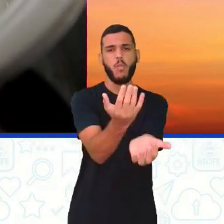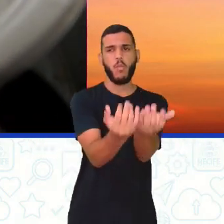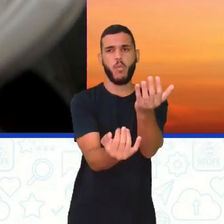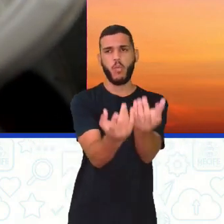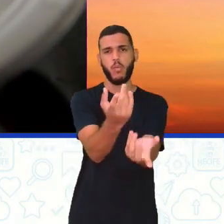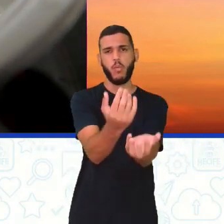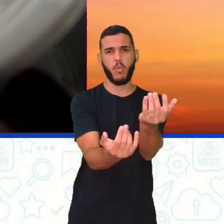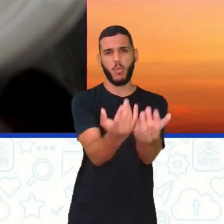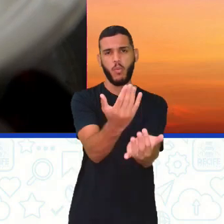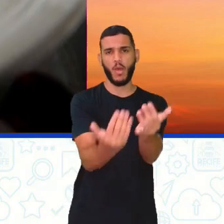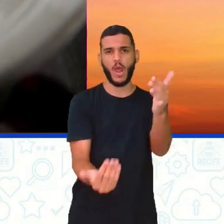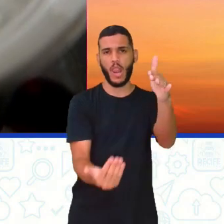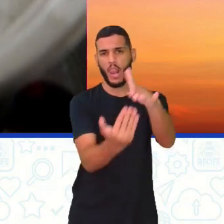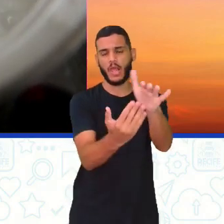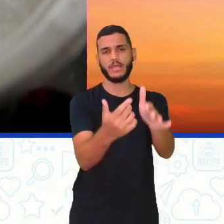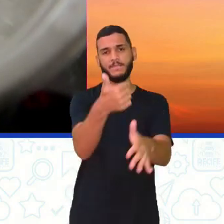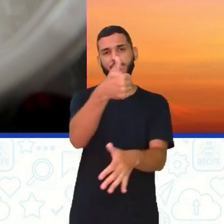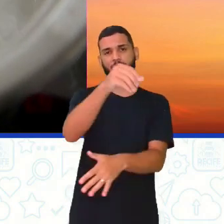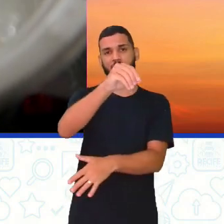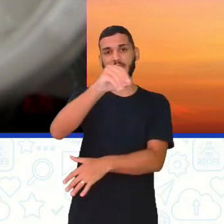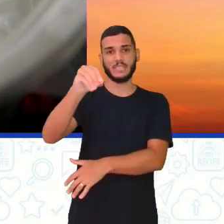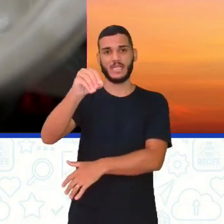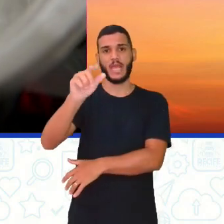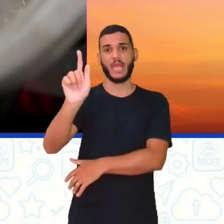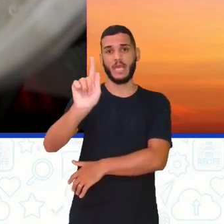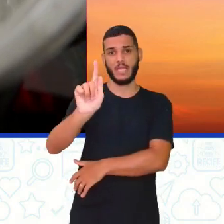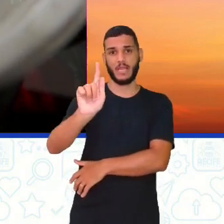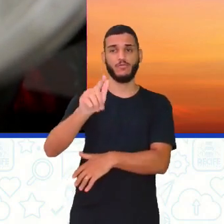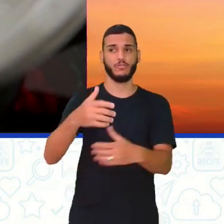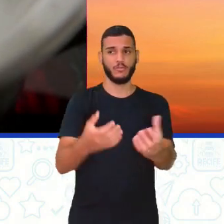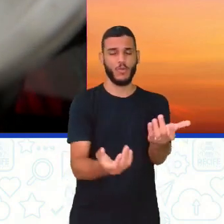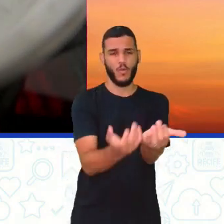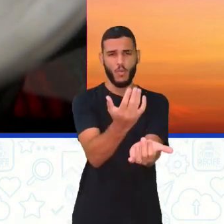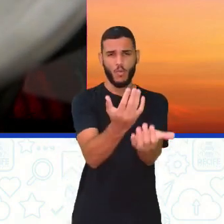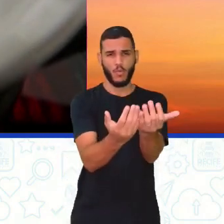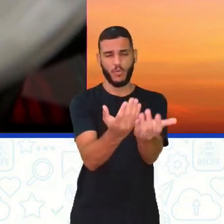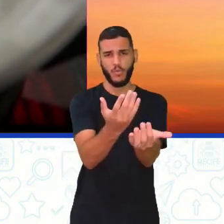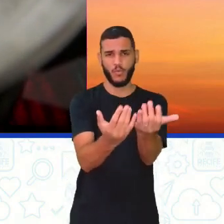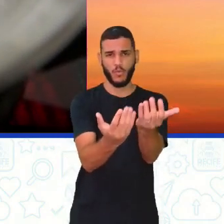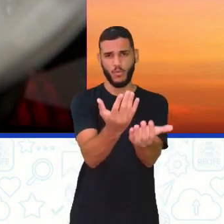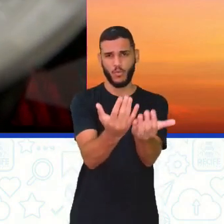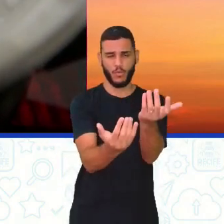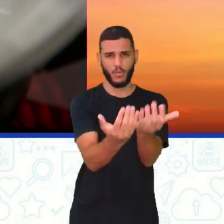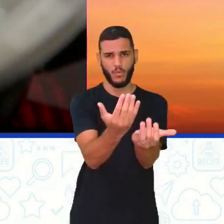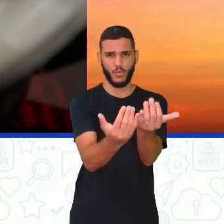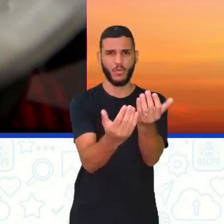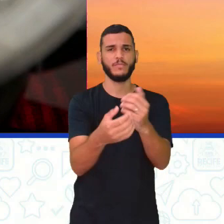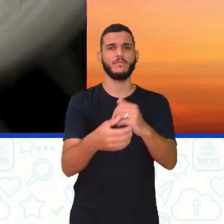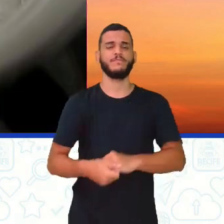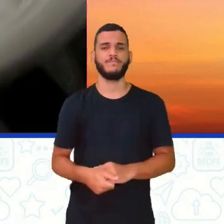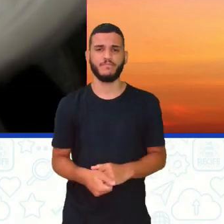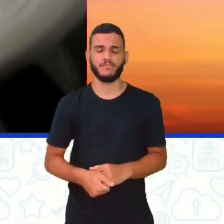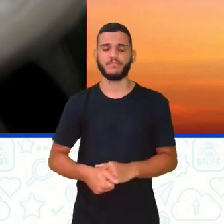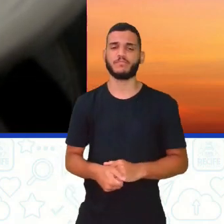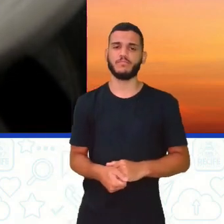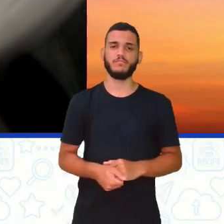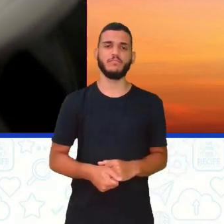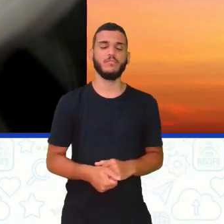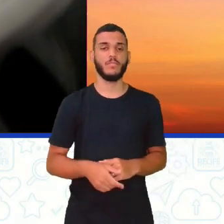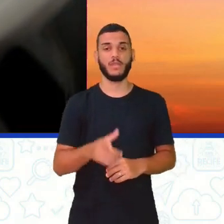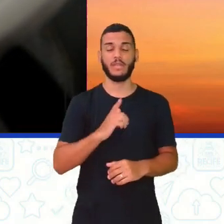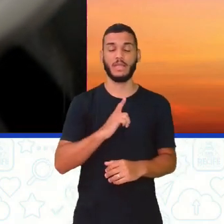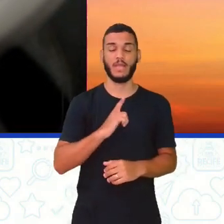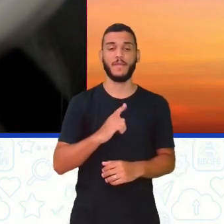Então, observa que no momento da fervura existe uma agitação. Como aquela agitação que eu falei, né? Agora há pouco da